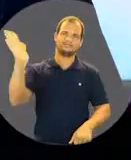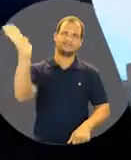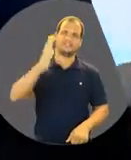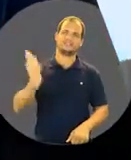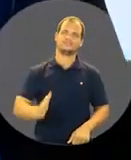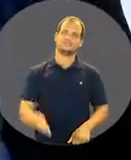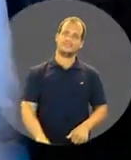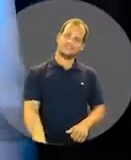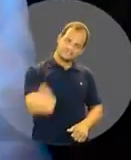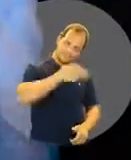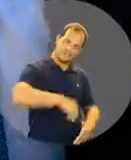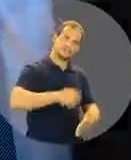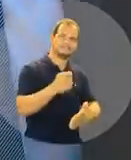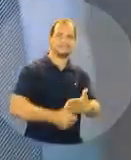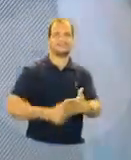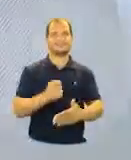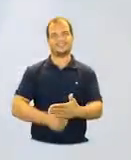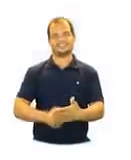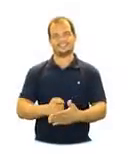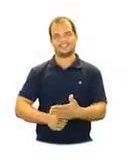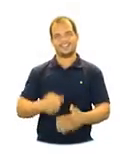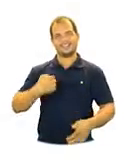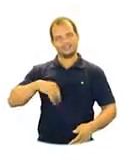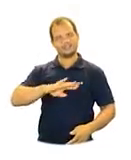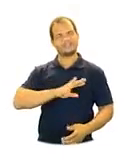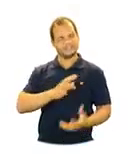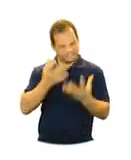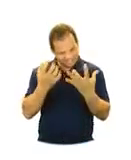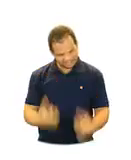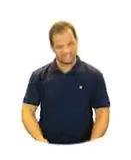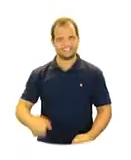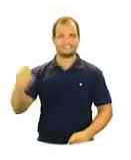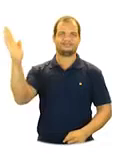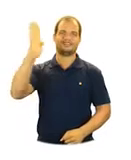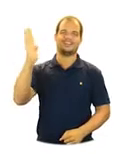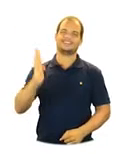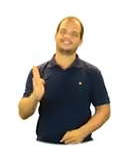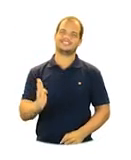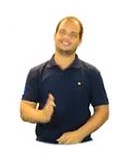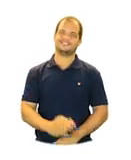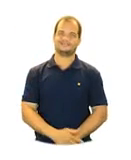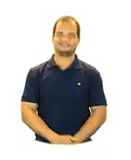A gente acredita no Brasil. PROS.org.br